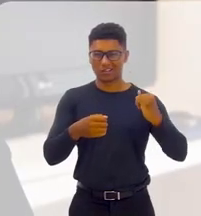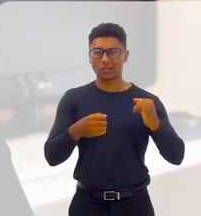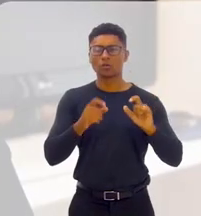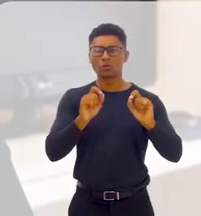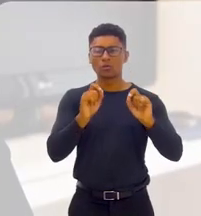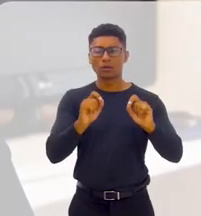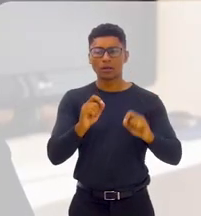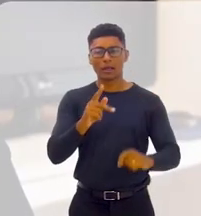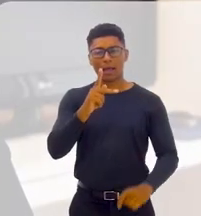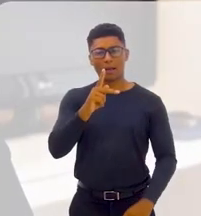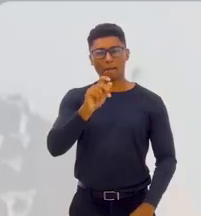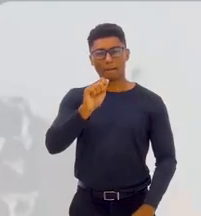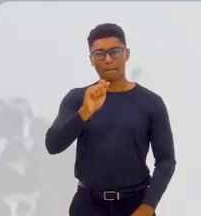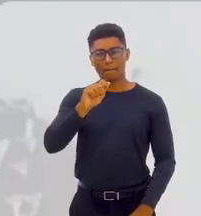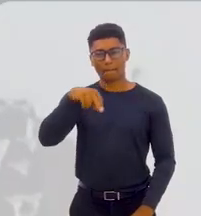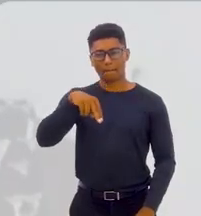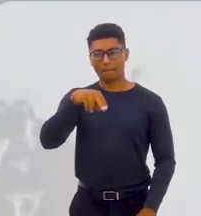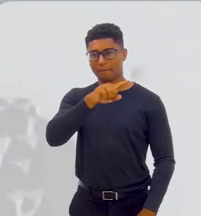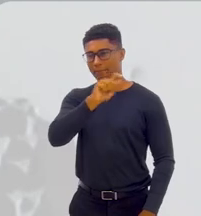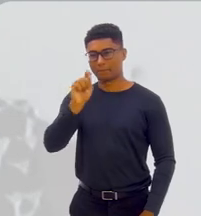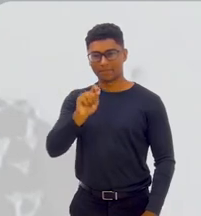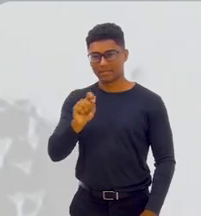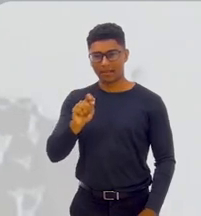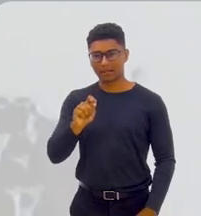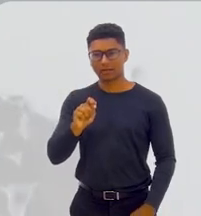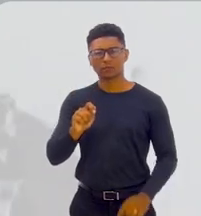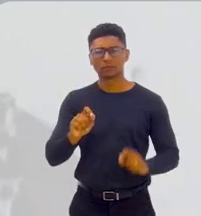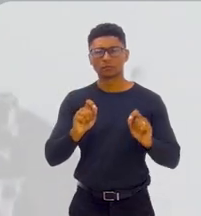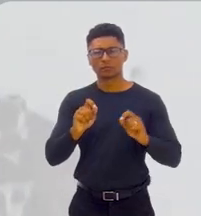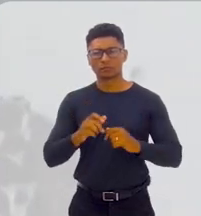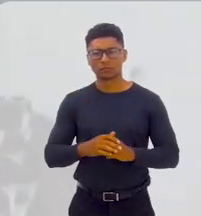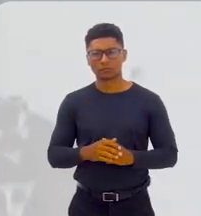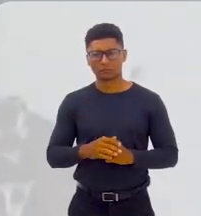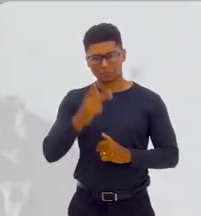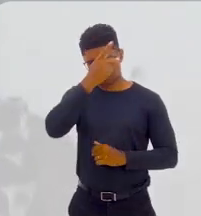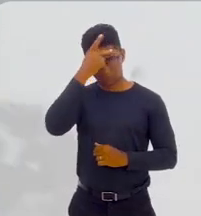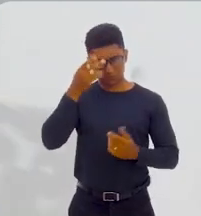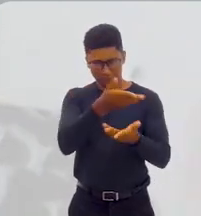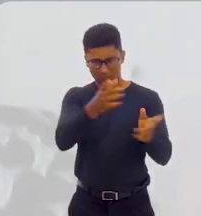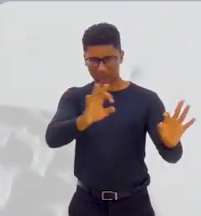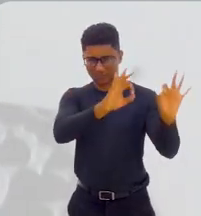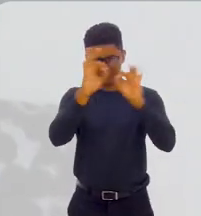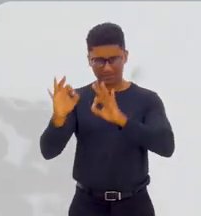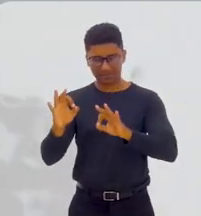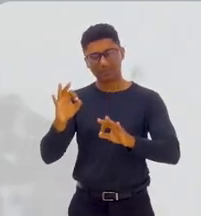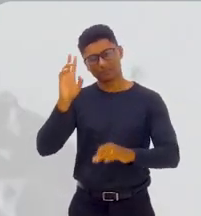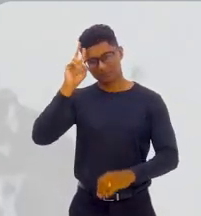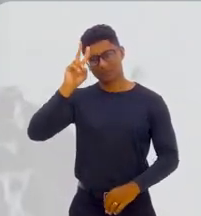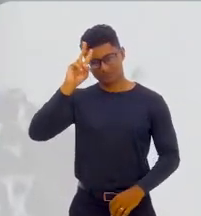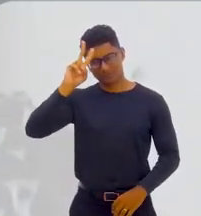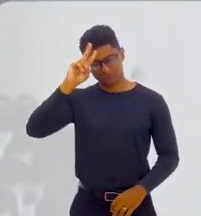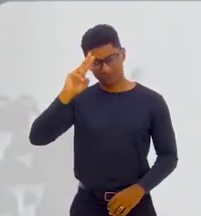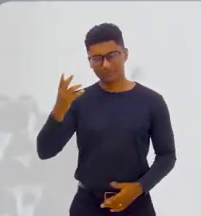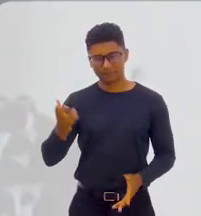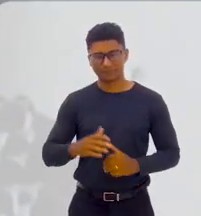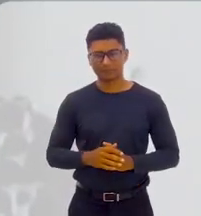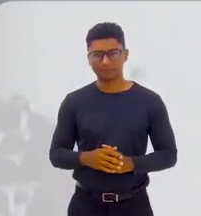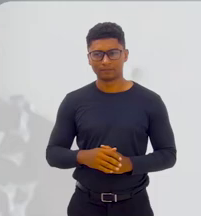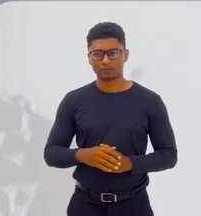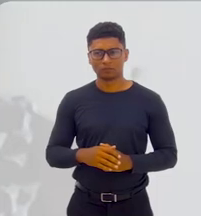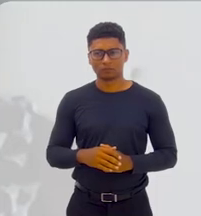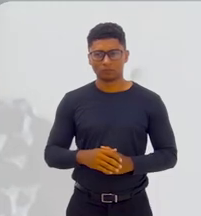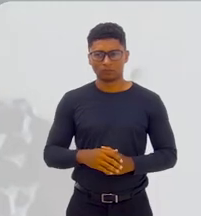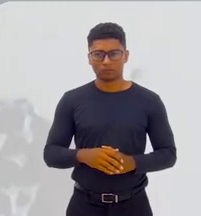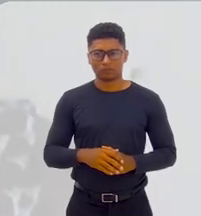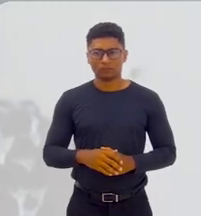já deve ter visto, todo mundo odeia o Cris, né? Kwanzaa. É, o pessoal que está assistindo a gente vai lembrar disso. É, mas é,